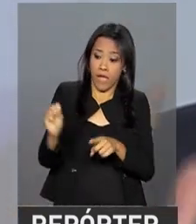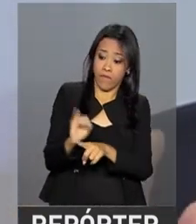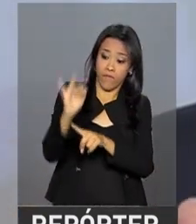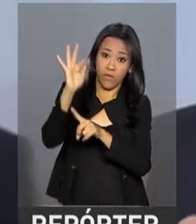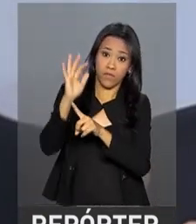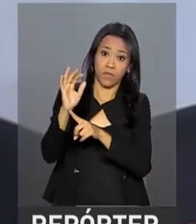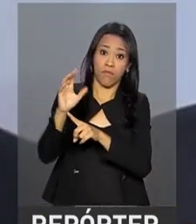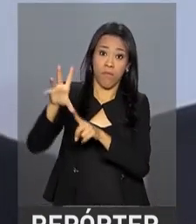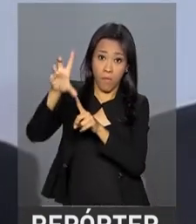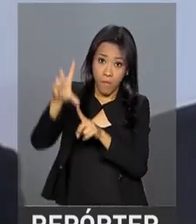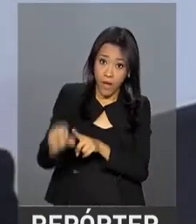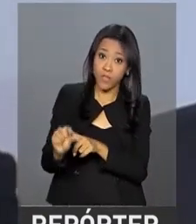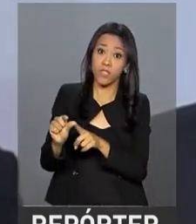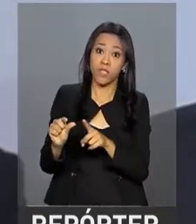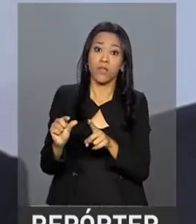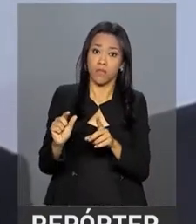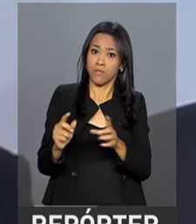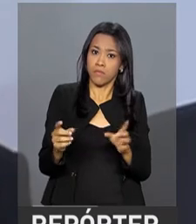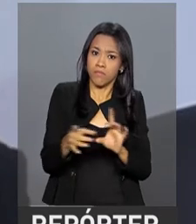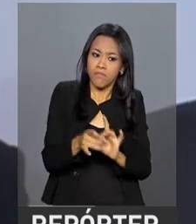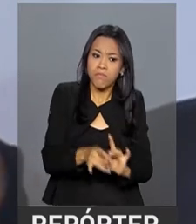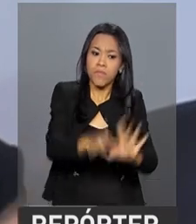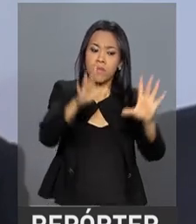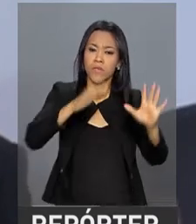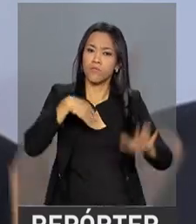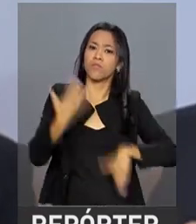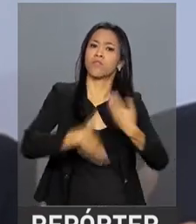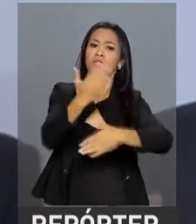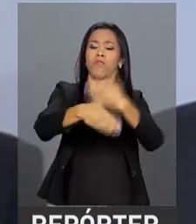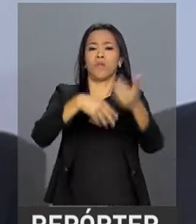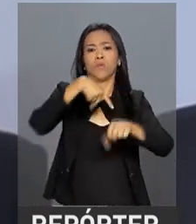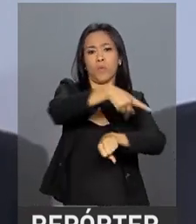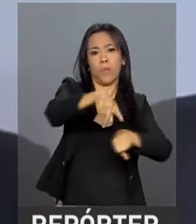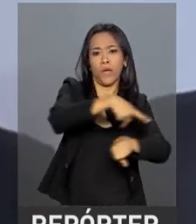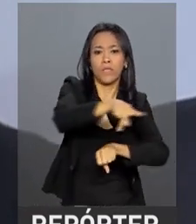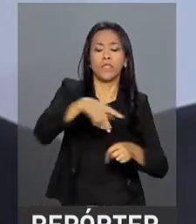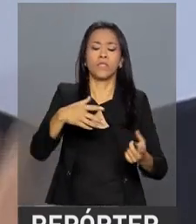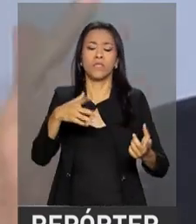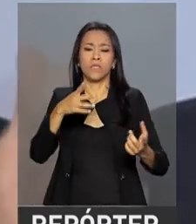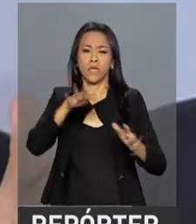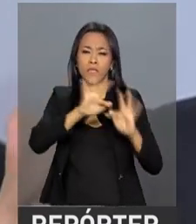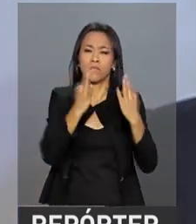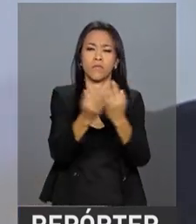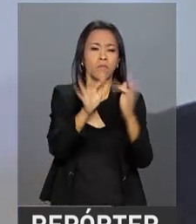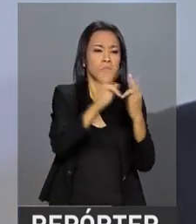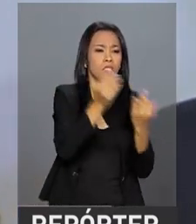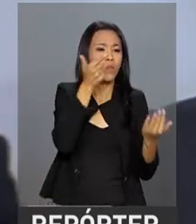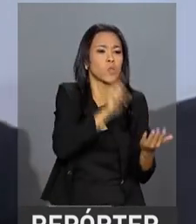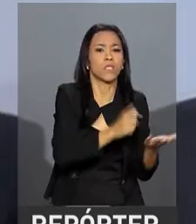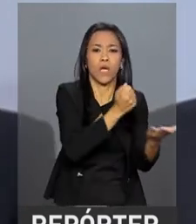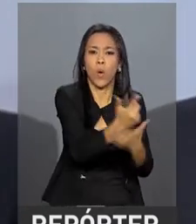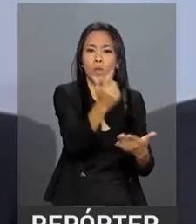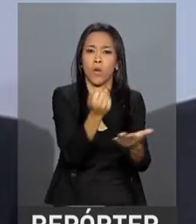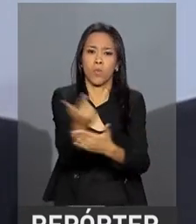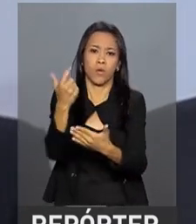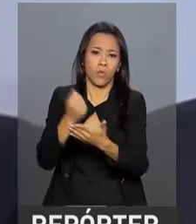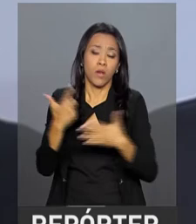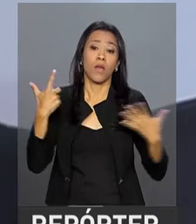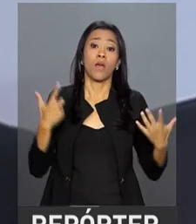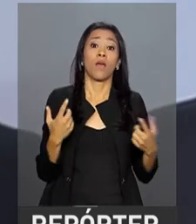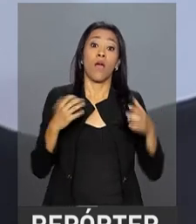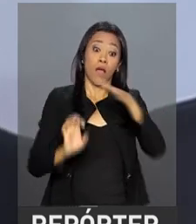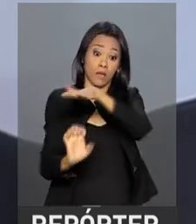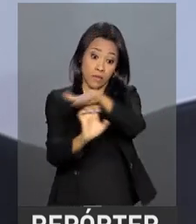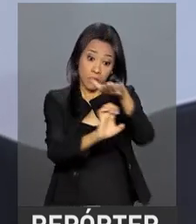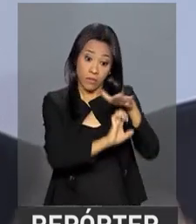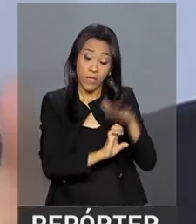baixa permite o país crescer mais, aumenta o poder de compra da população, permite as empresas investirem com